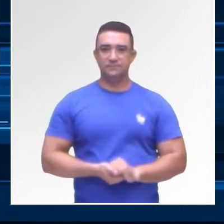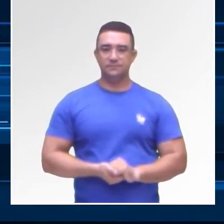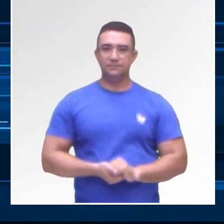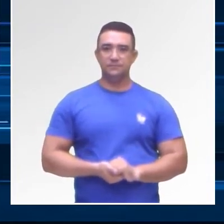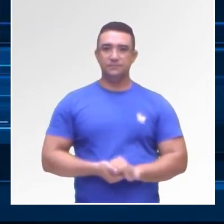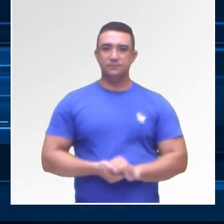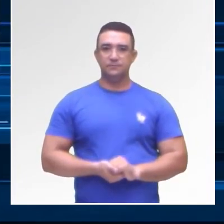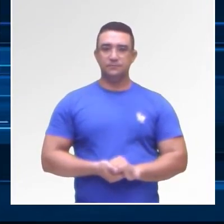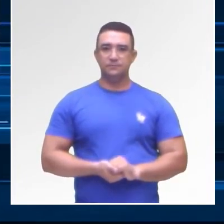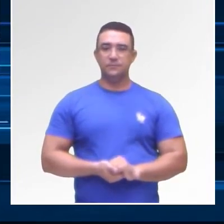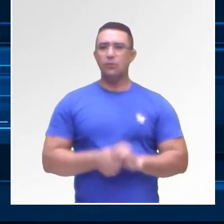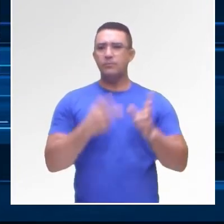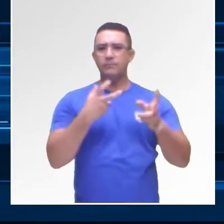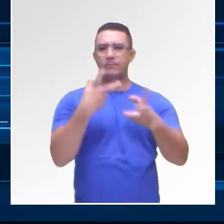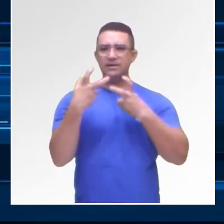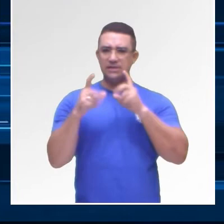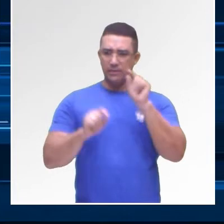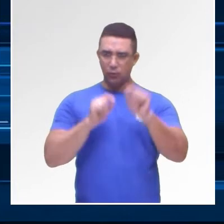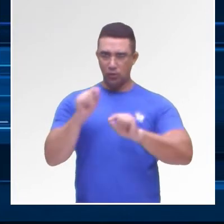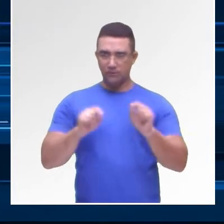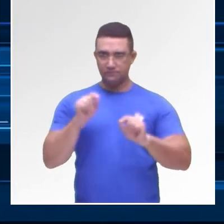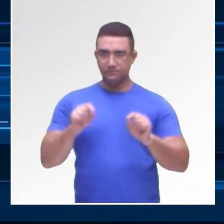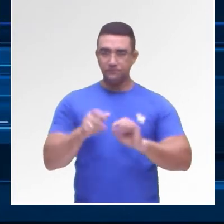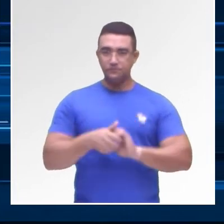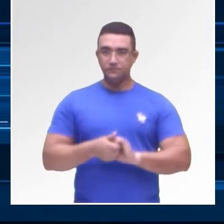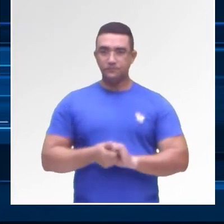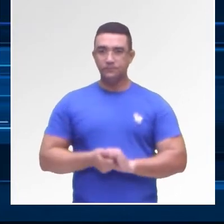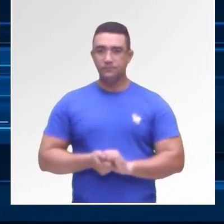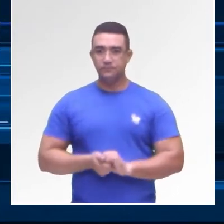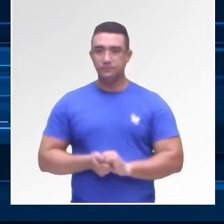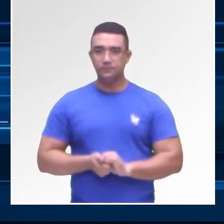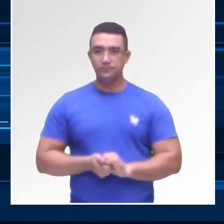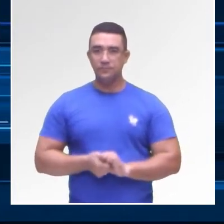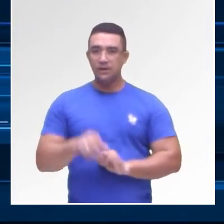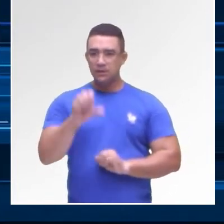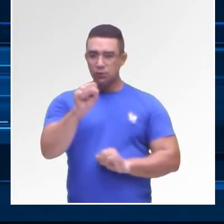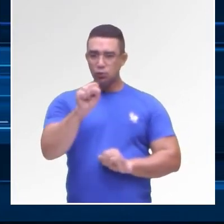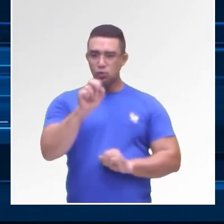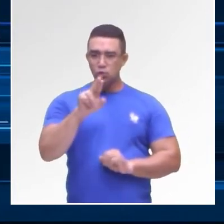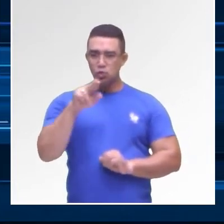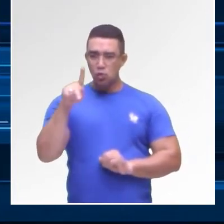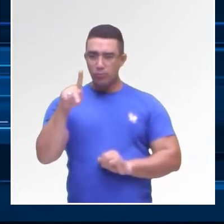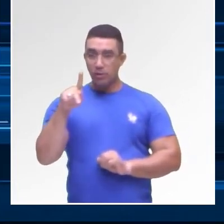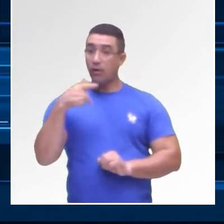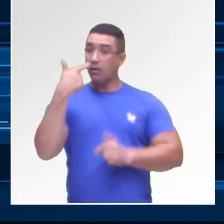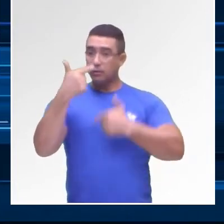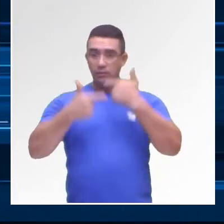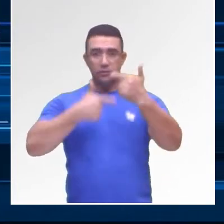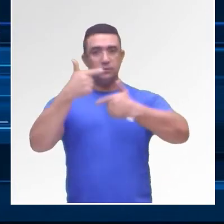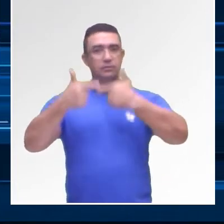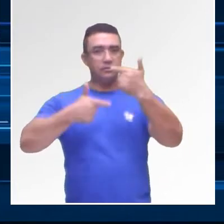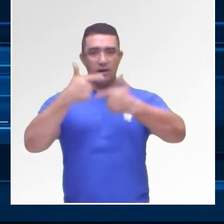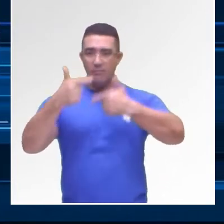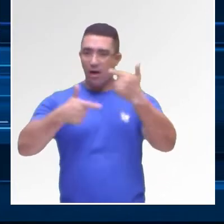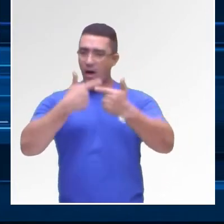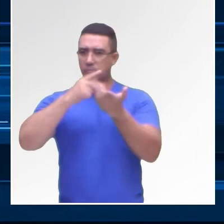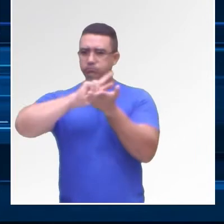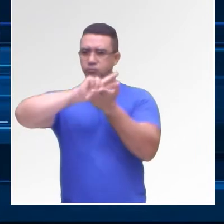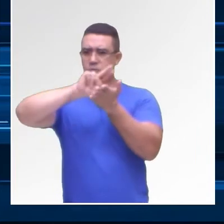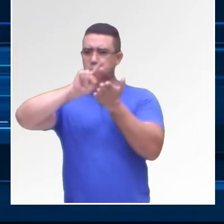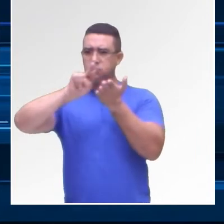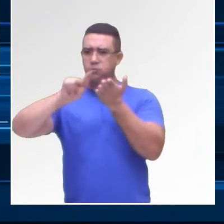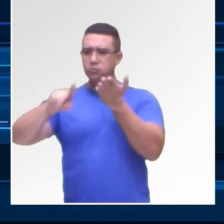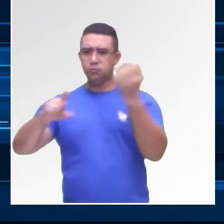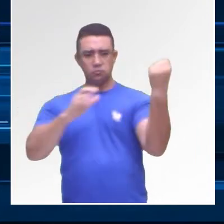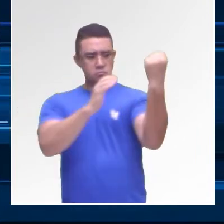Então assim a gente percebe, pessoal, que o SUP trabalha vários músculos do nosso corpo.